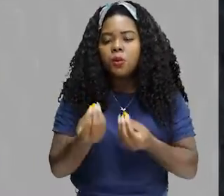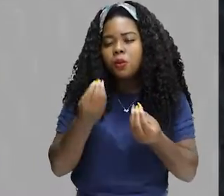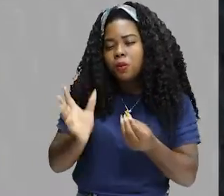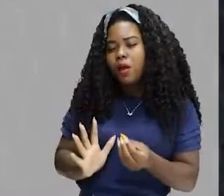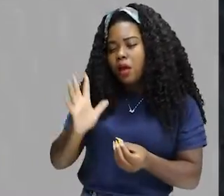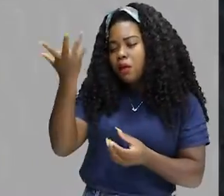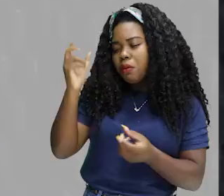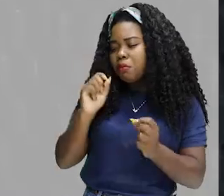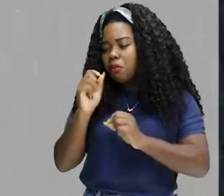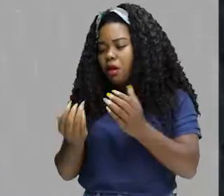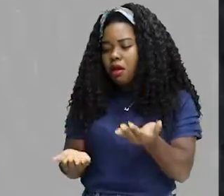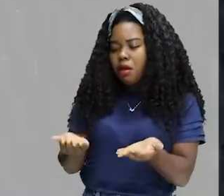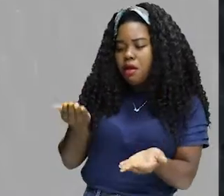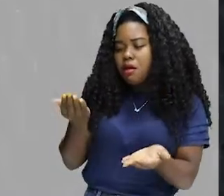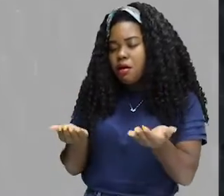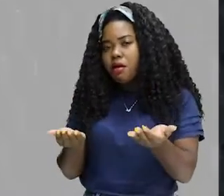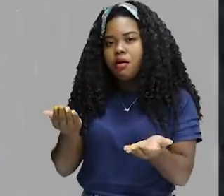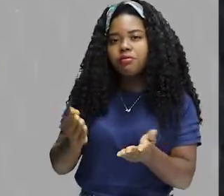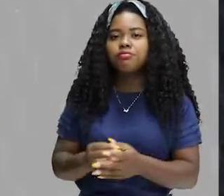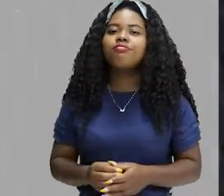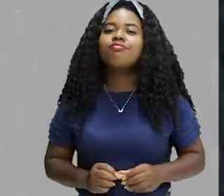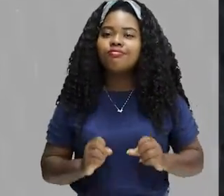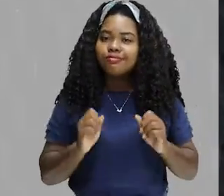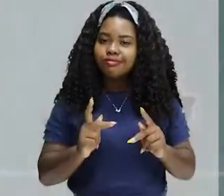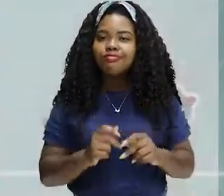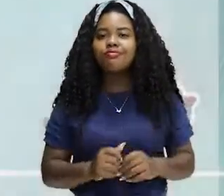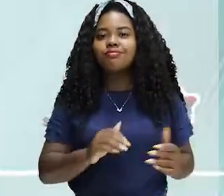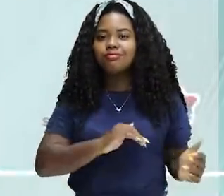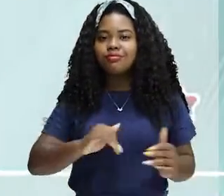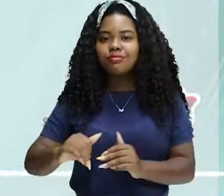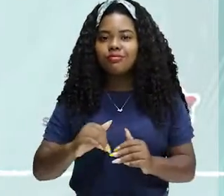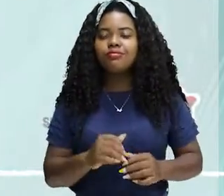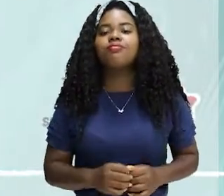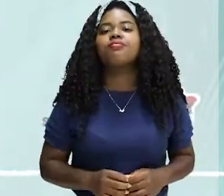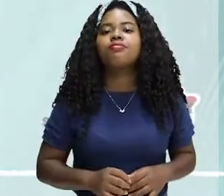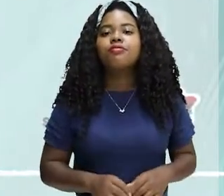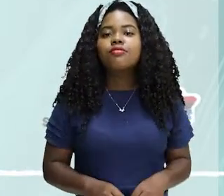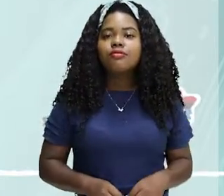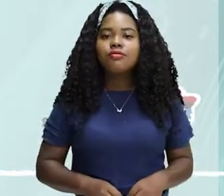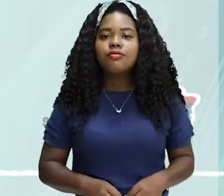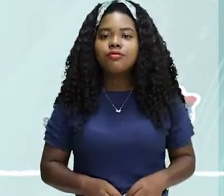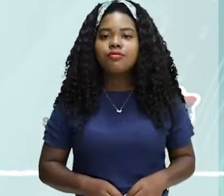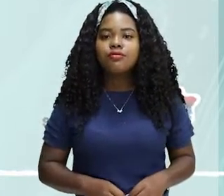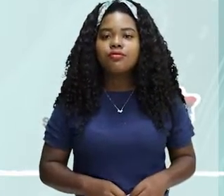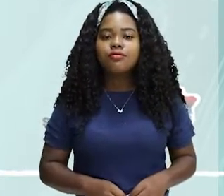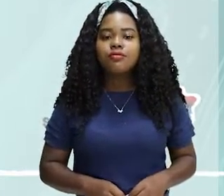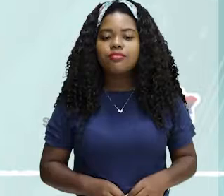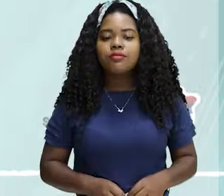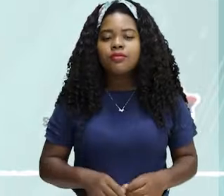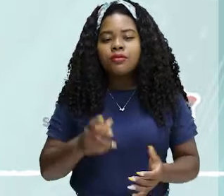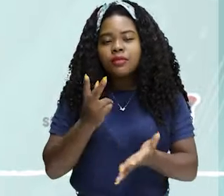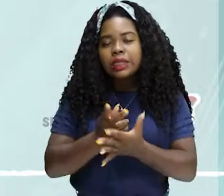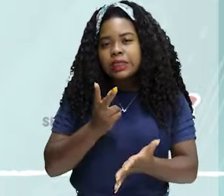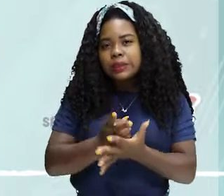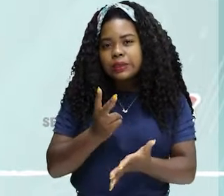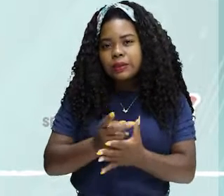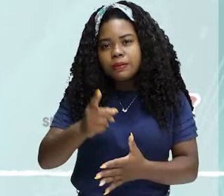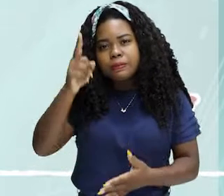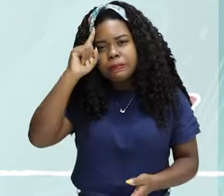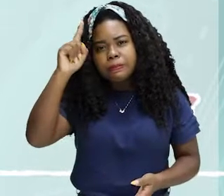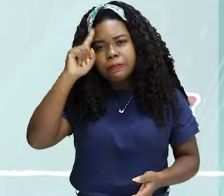balanceamento das equações. Show de bola? Então, vamos lá, olha só. Todos os dias, o dia